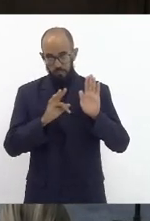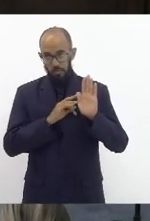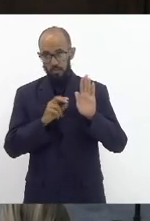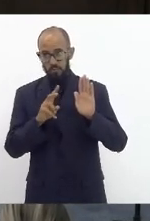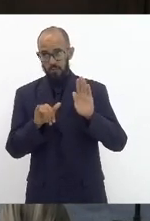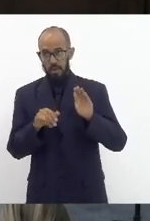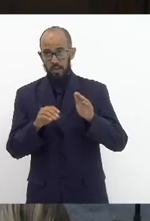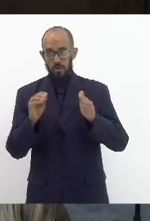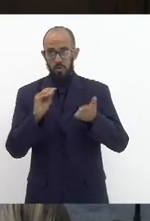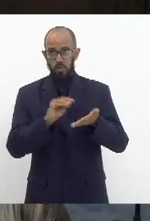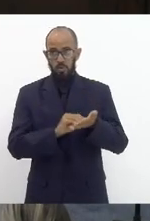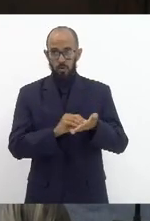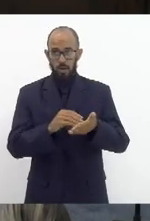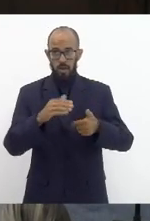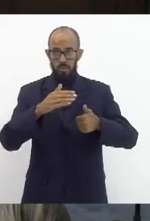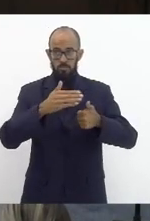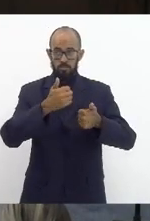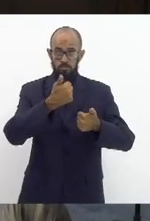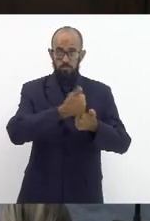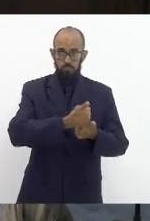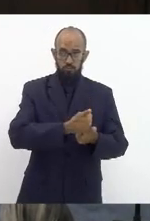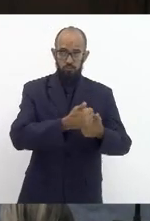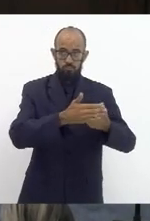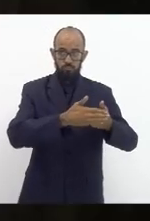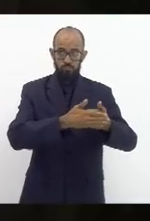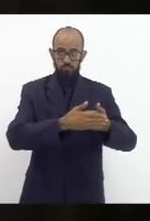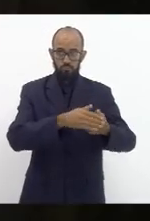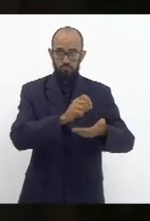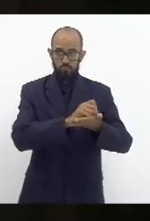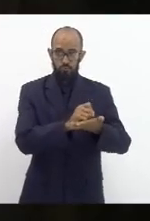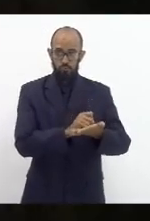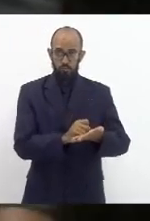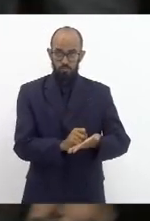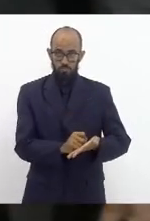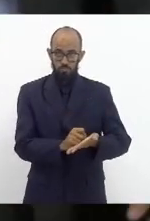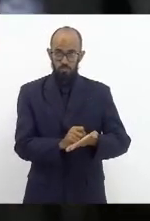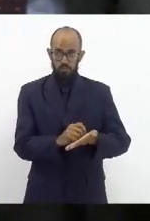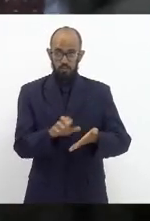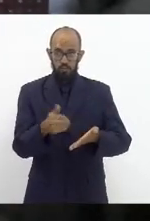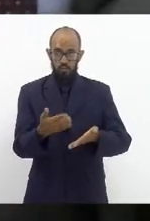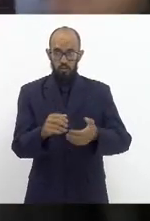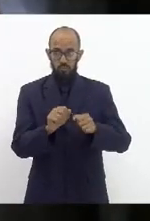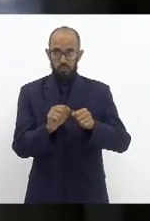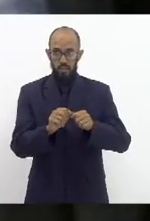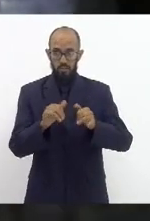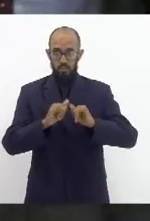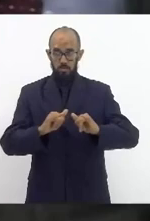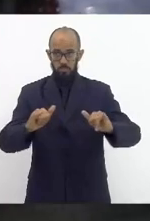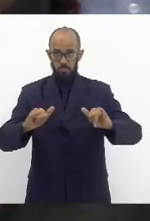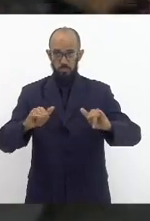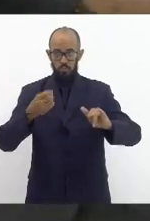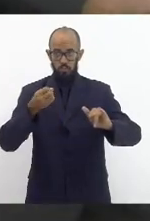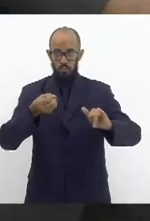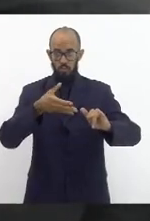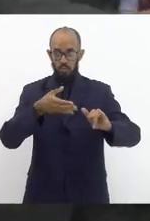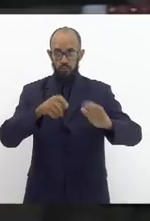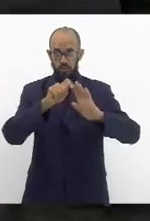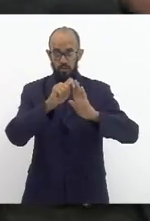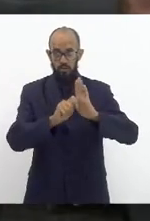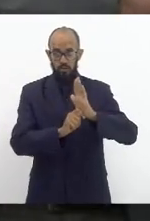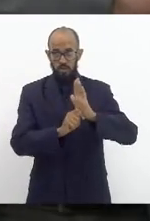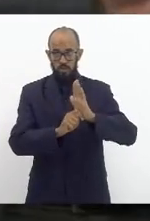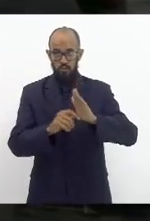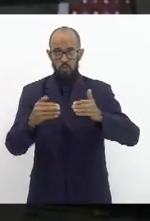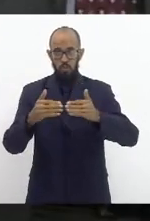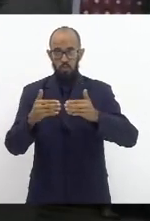que ele antecede, que trata do tema, que possa fazer uma republicação de um novo texto, seguindo a ordem da